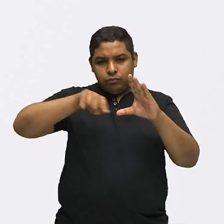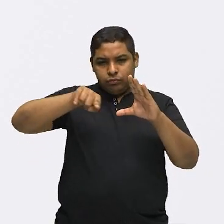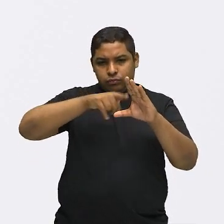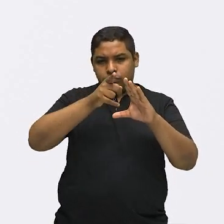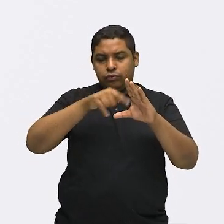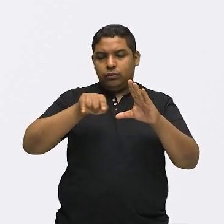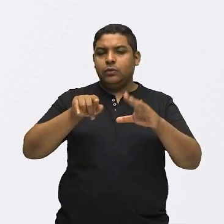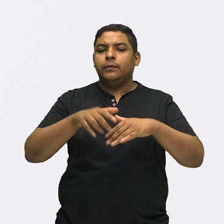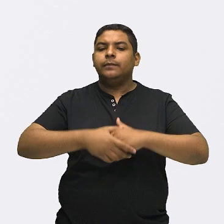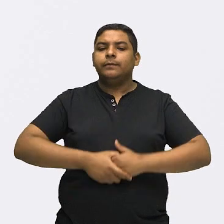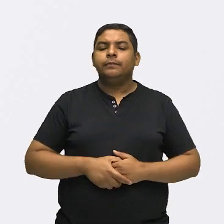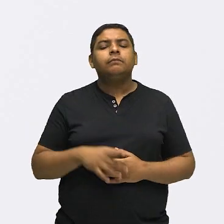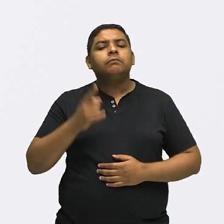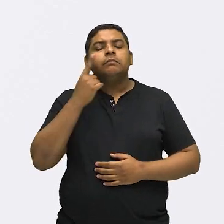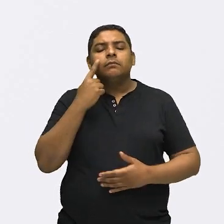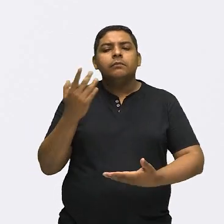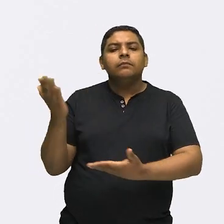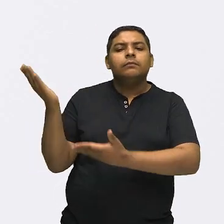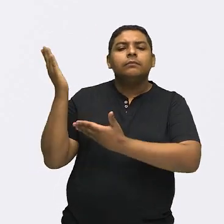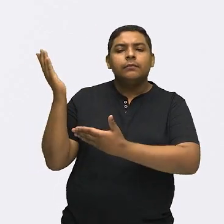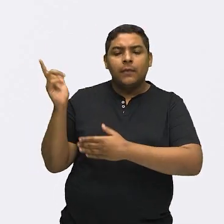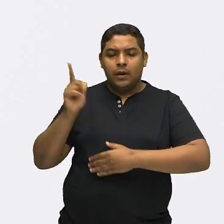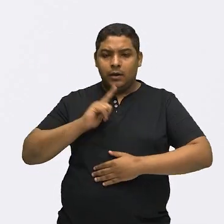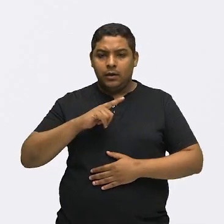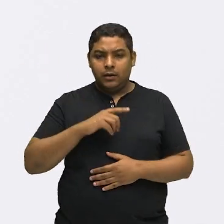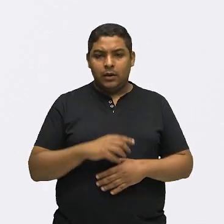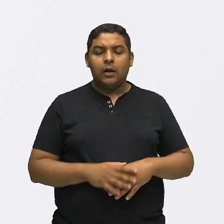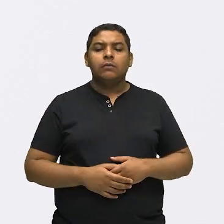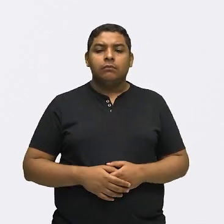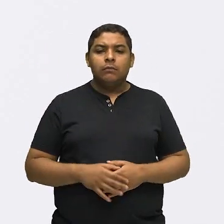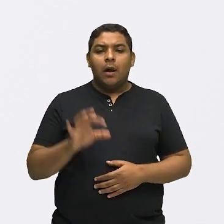ver, aí na imagem nós temos uma bolinha de gude.